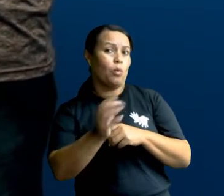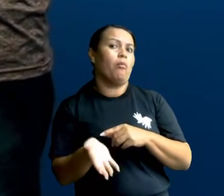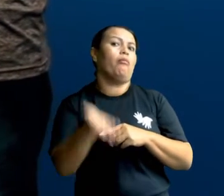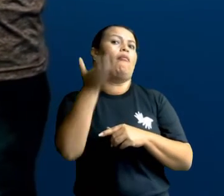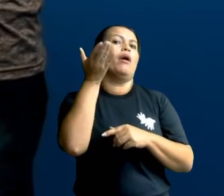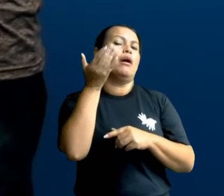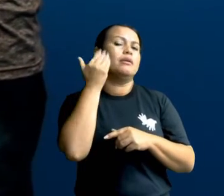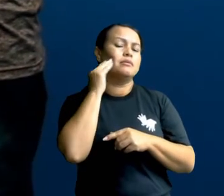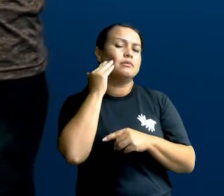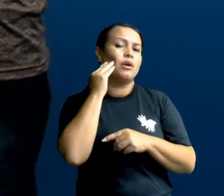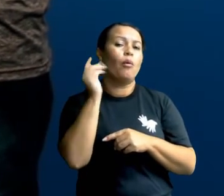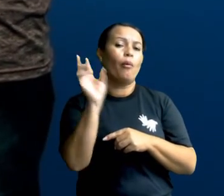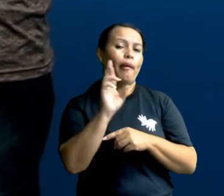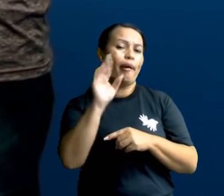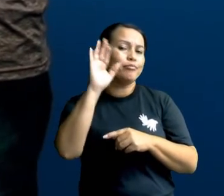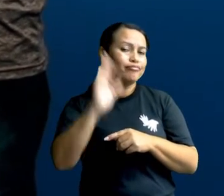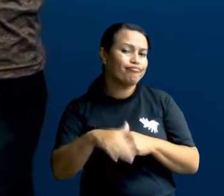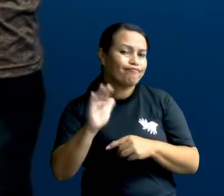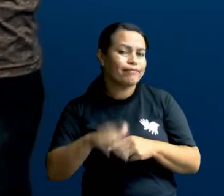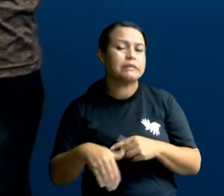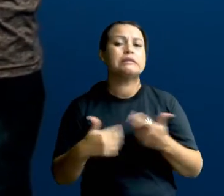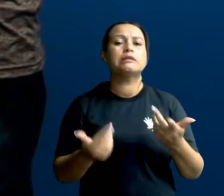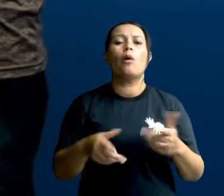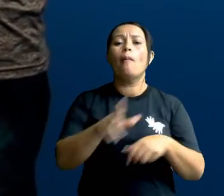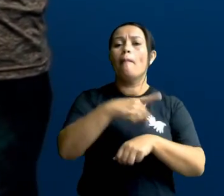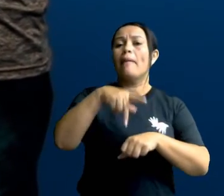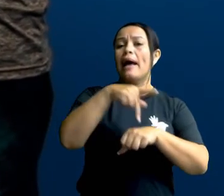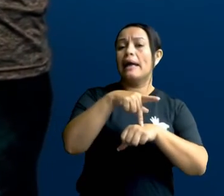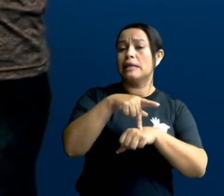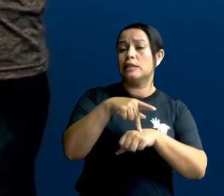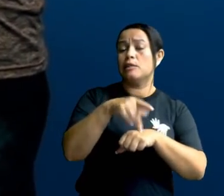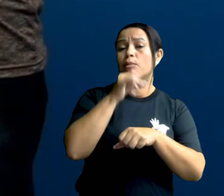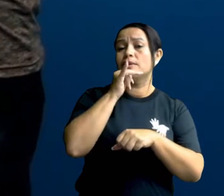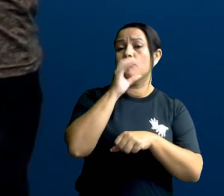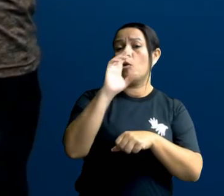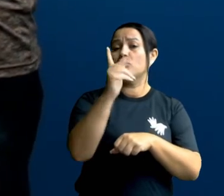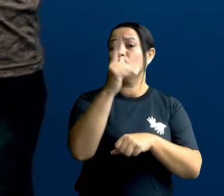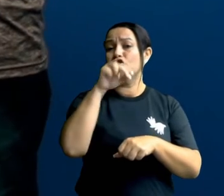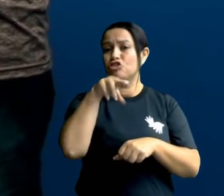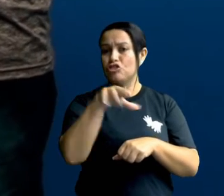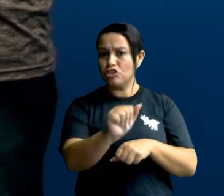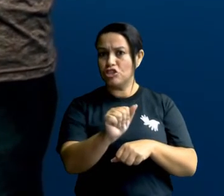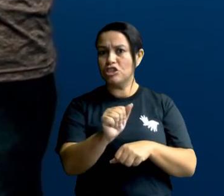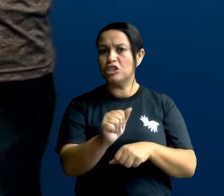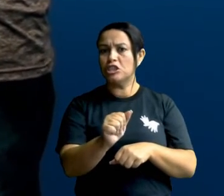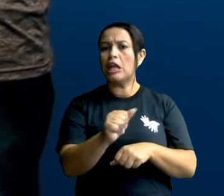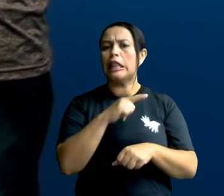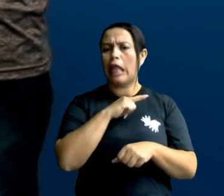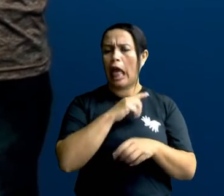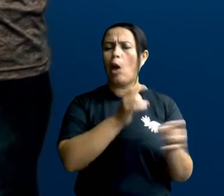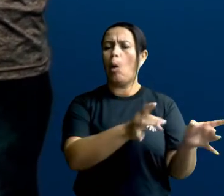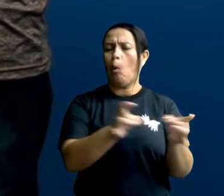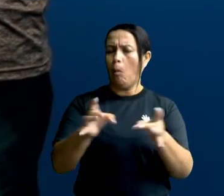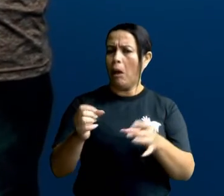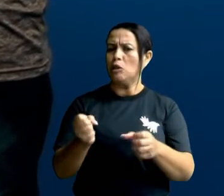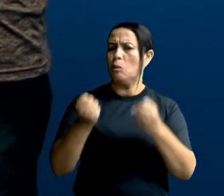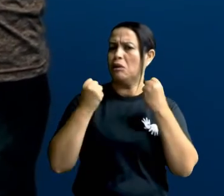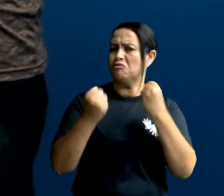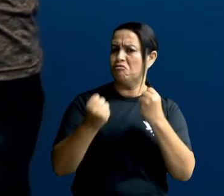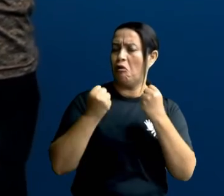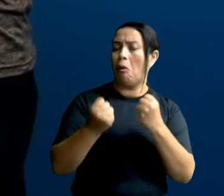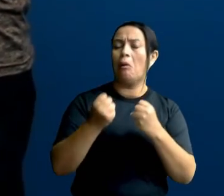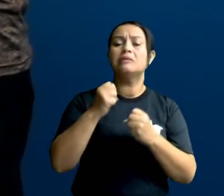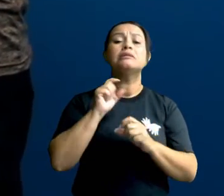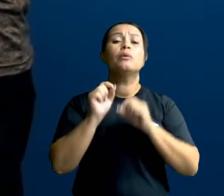China, né? Países com a economia mais forte, eles começaram a comprar muita soja do Brasil.